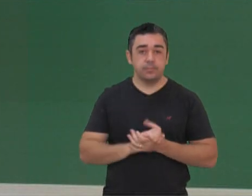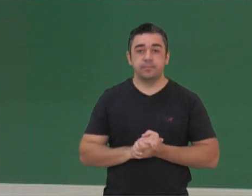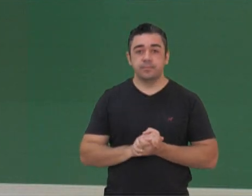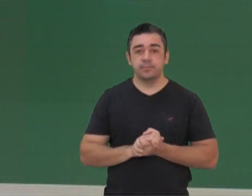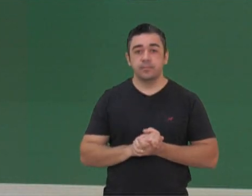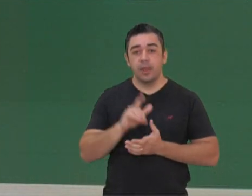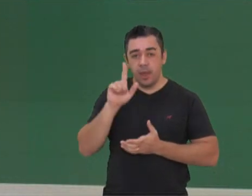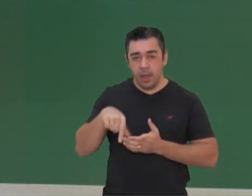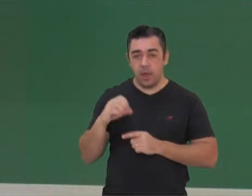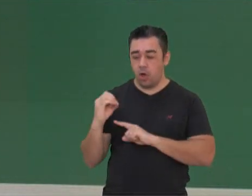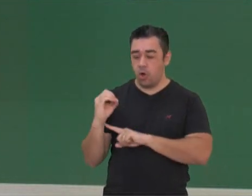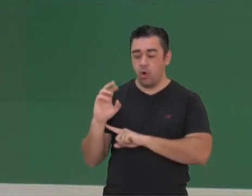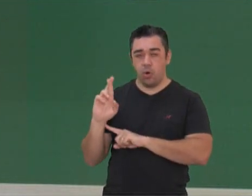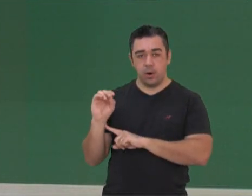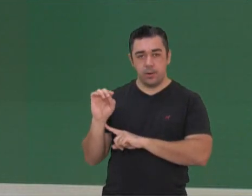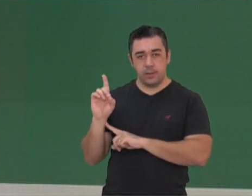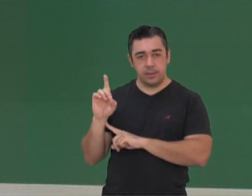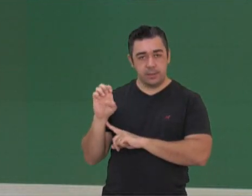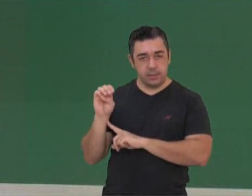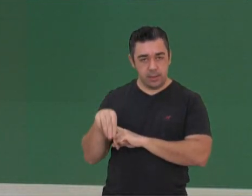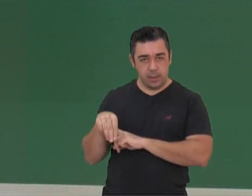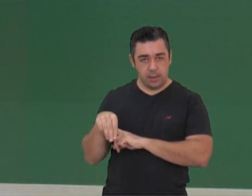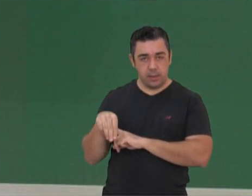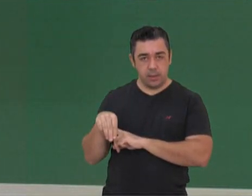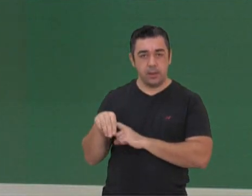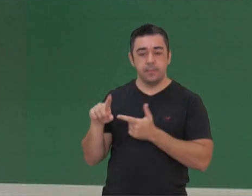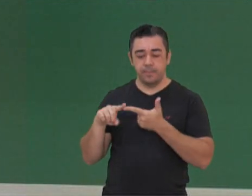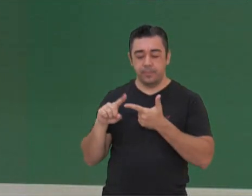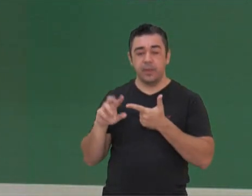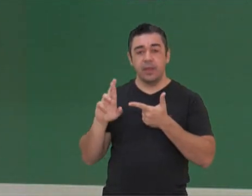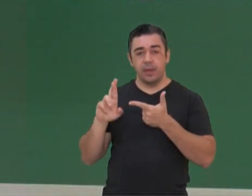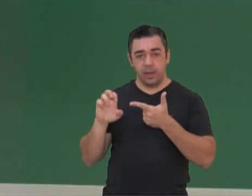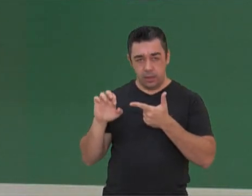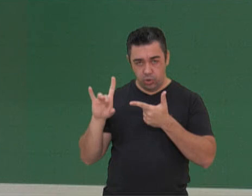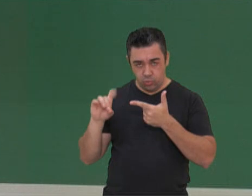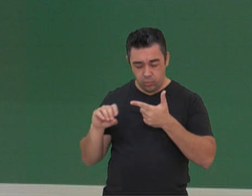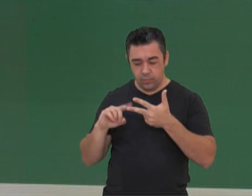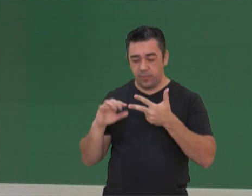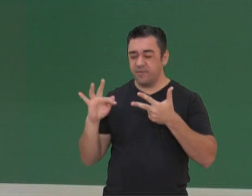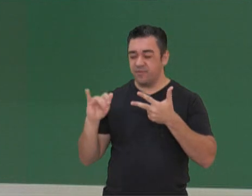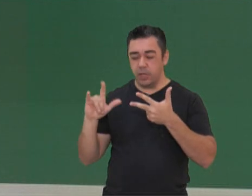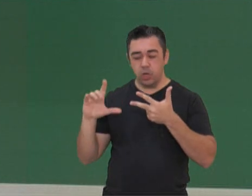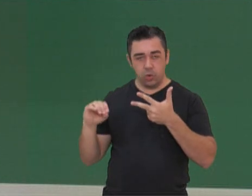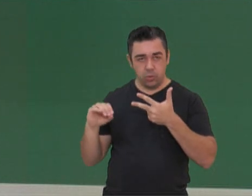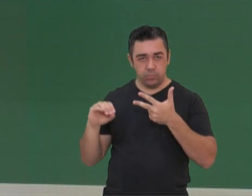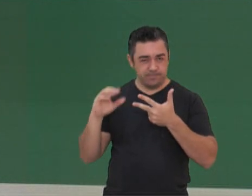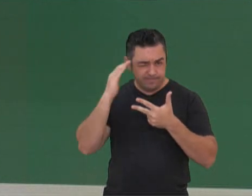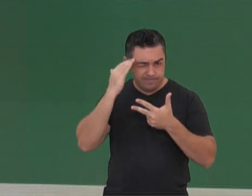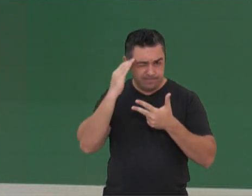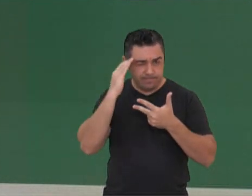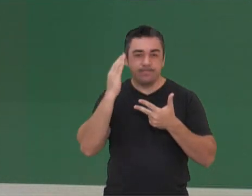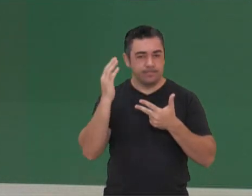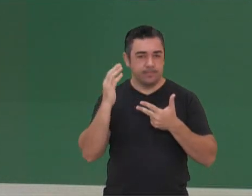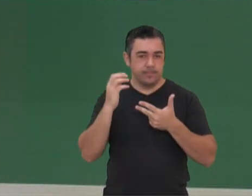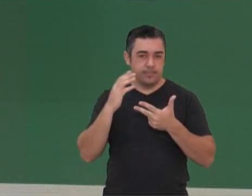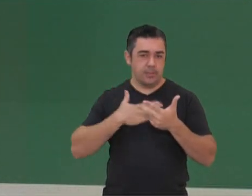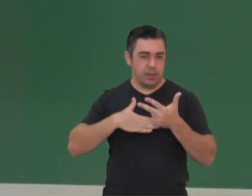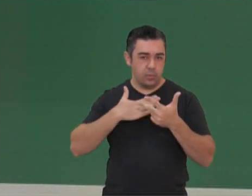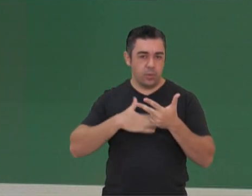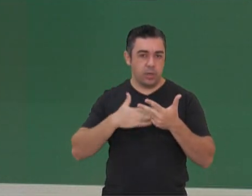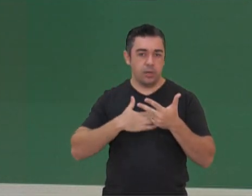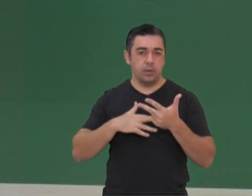ele é da mesma ordem, então obrigatoriamente ele é do mesmo reino, do mesmo filo e da mesma classe, ok? Então isso também bem tranquilo.